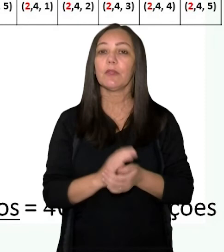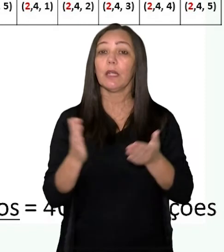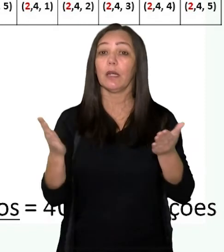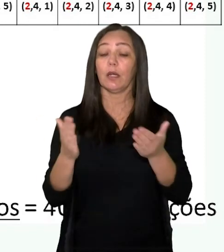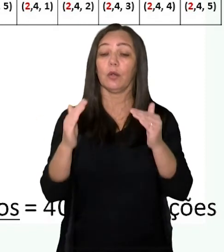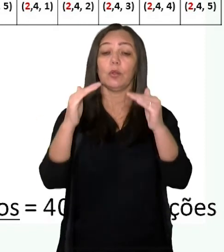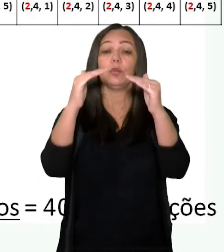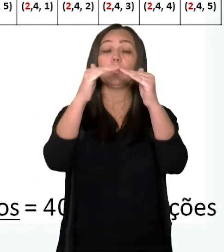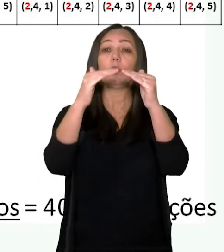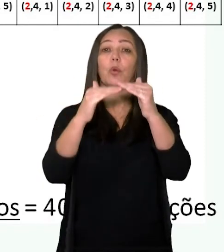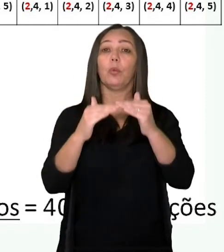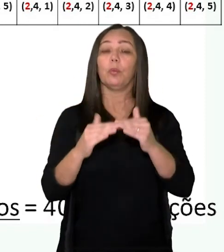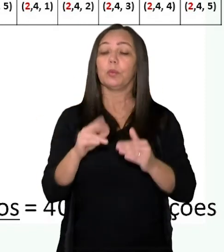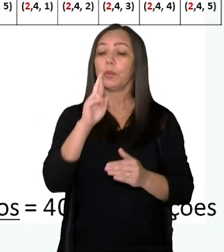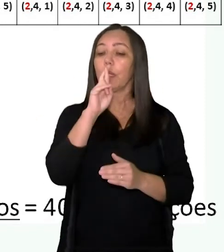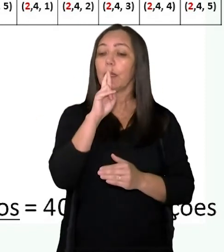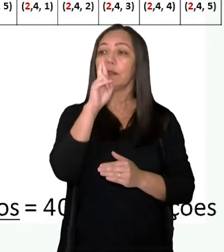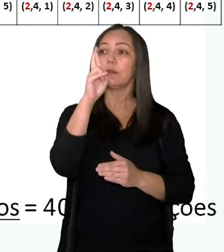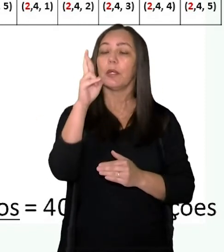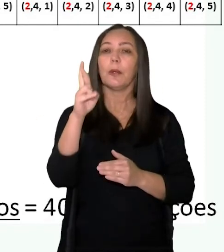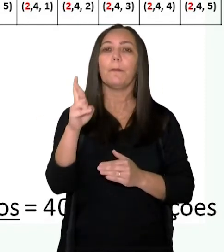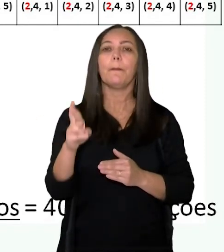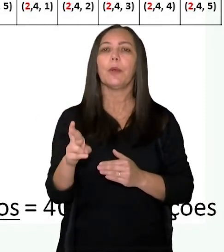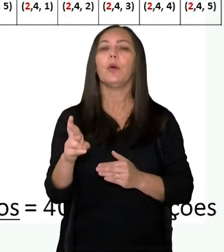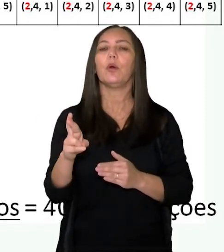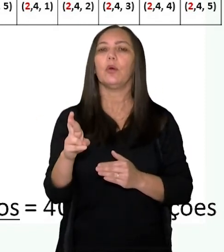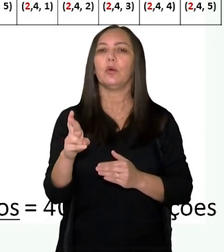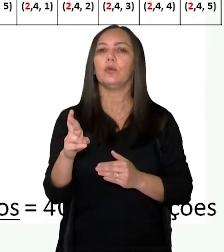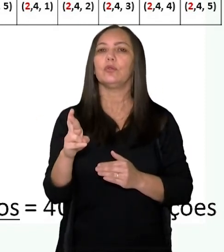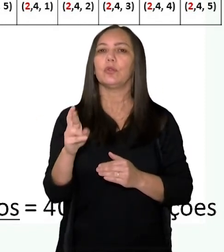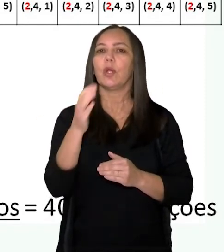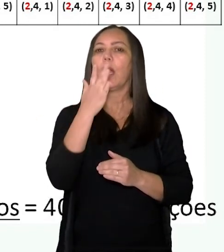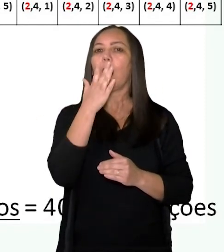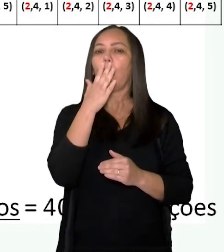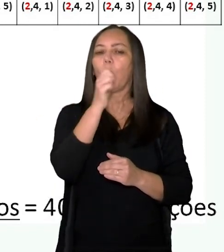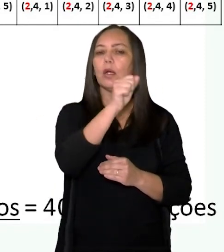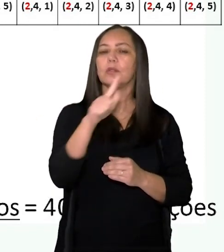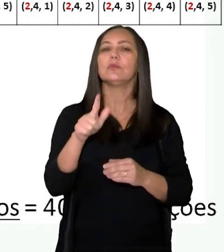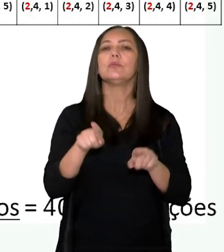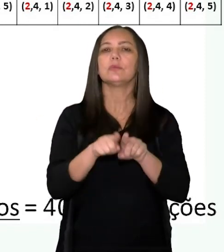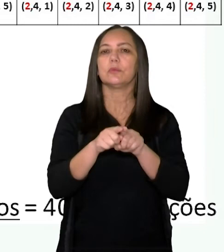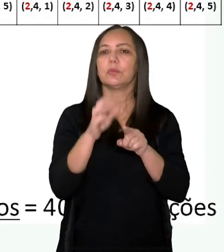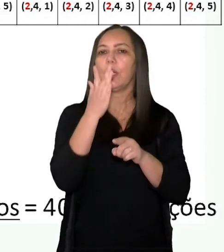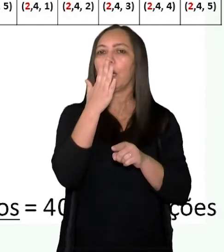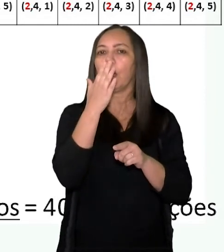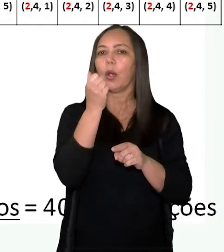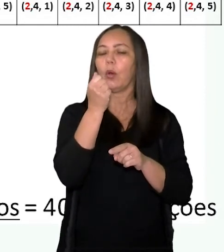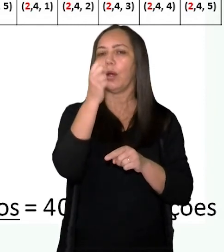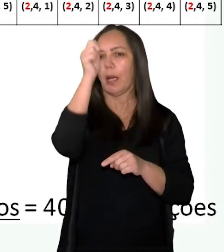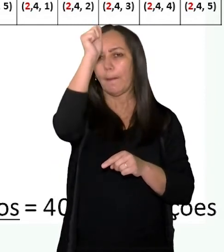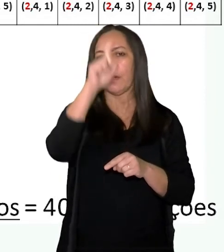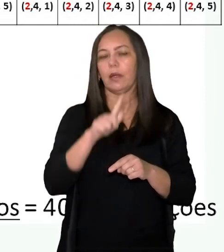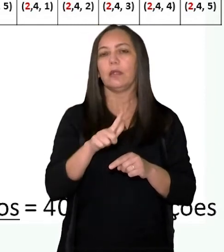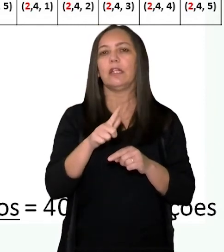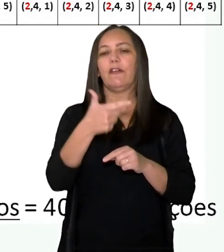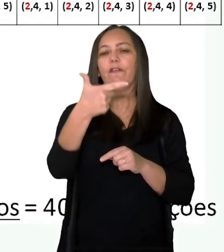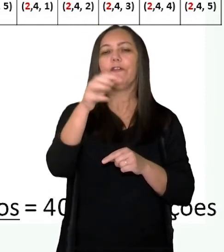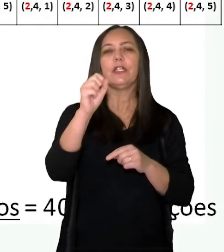vamos combinar os resultados obtidos com os adesivos azuis e amarelos, que foram 20